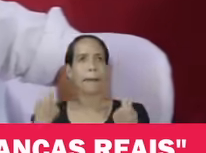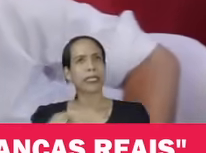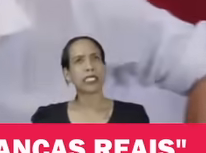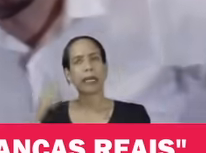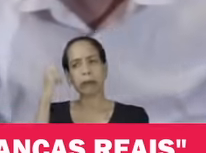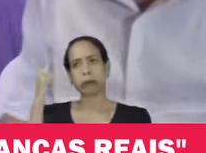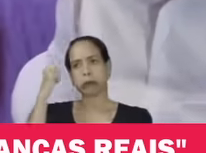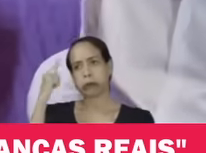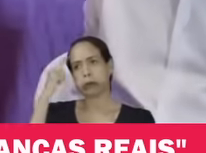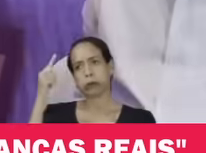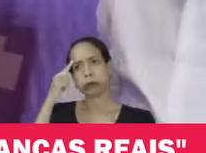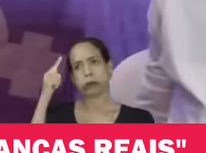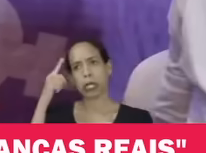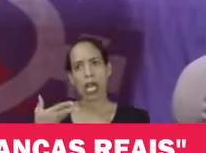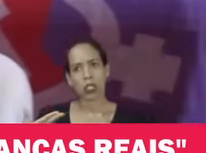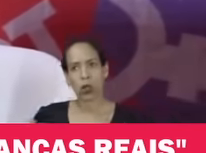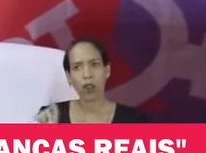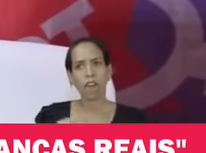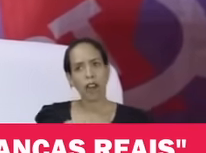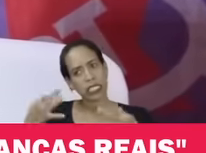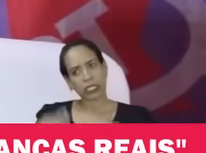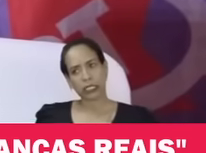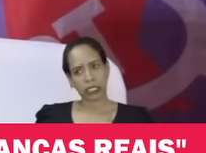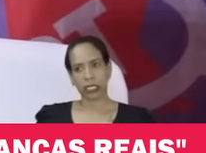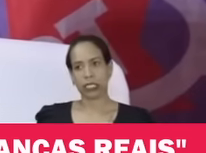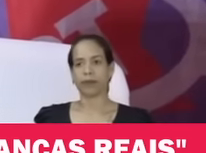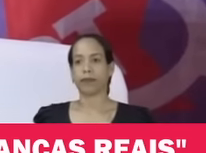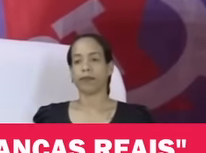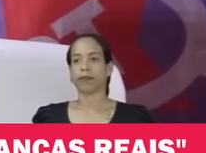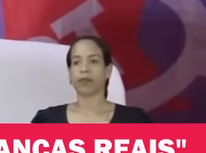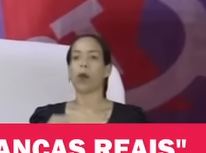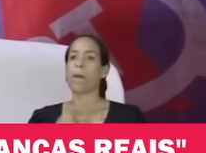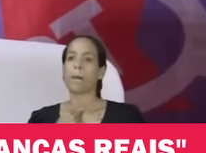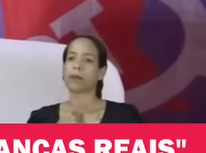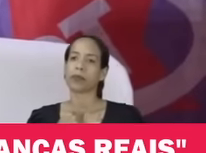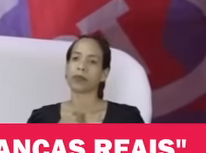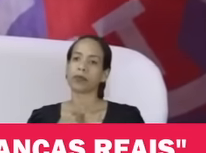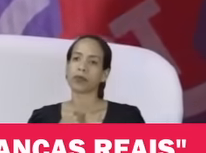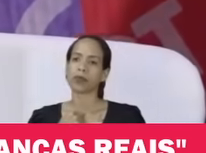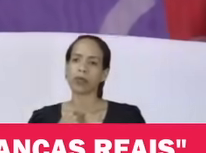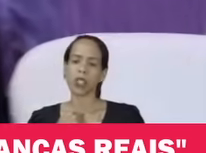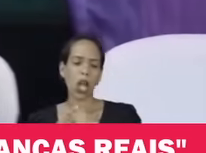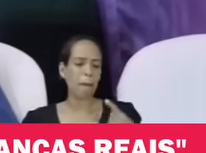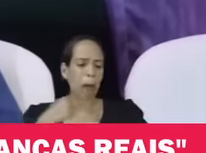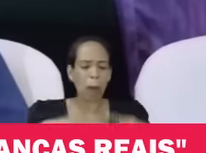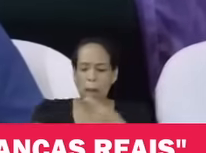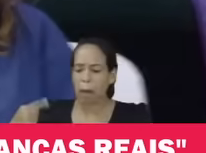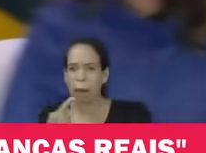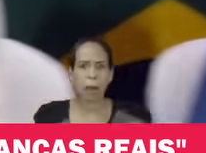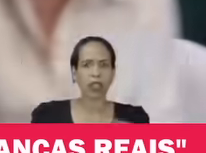refletir sobre as coisas que a gente não faz corretamente. A gente não pode ficar discutindo o